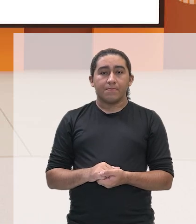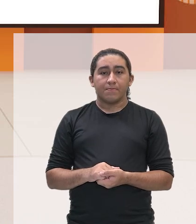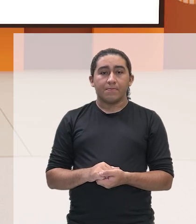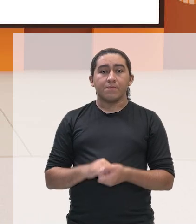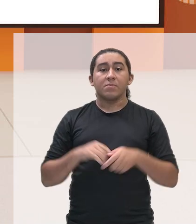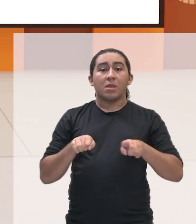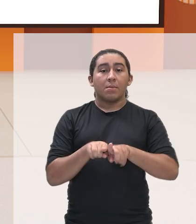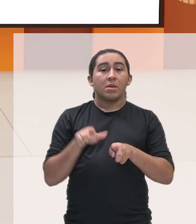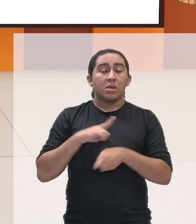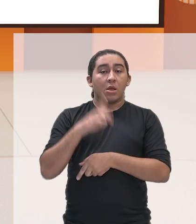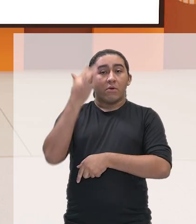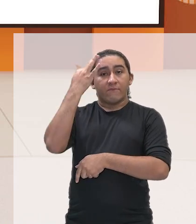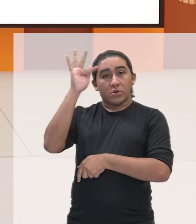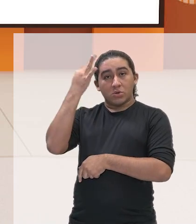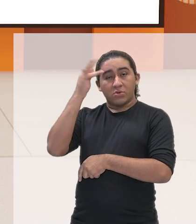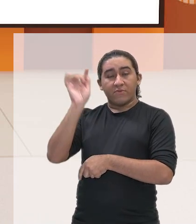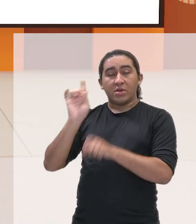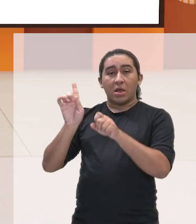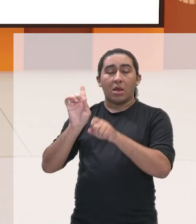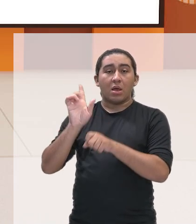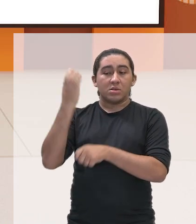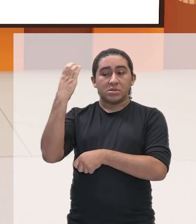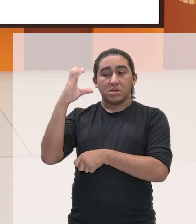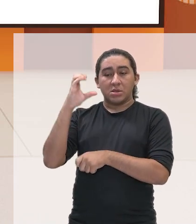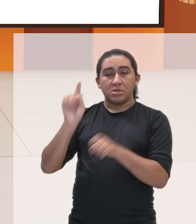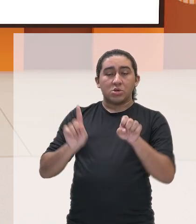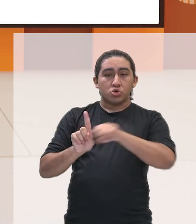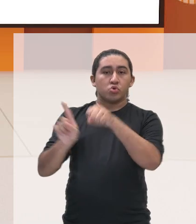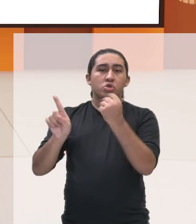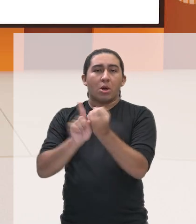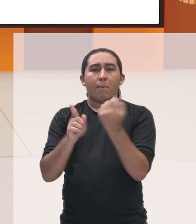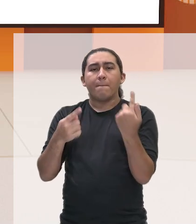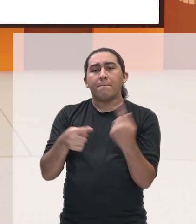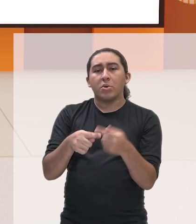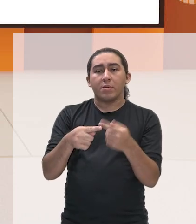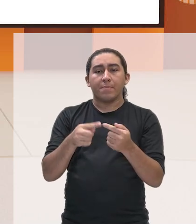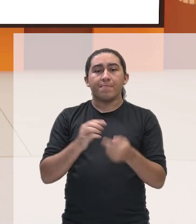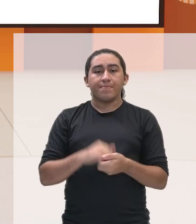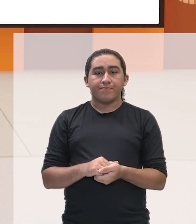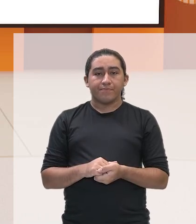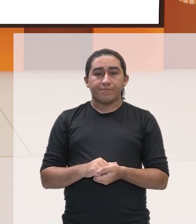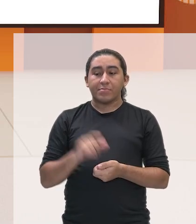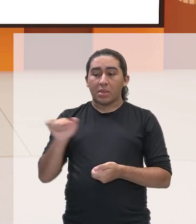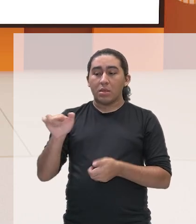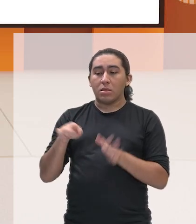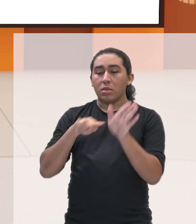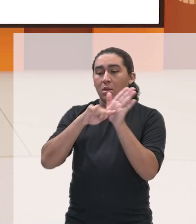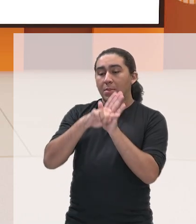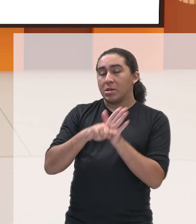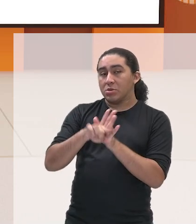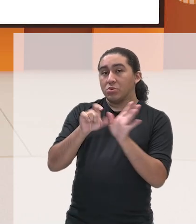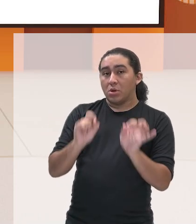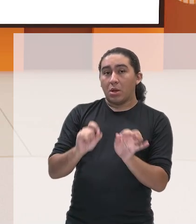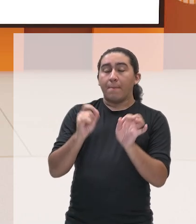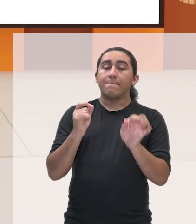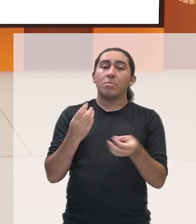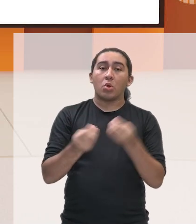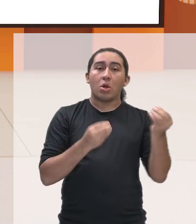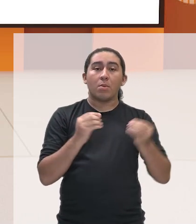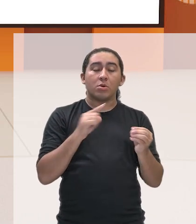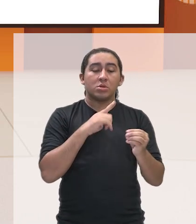chamada filosofia das ciências sociais. Essa filosofia pesquisa os processos de construção